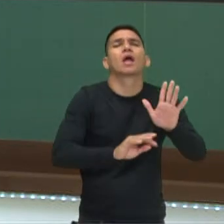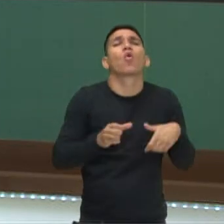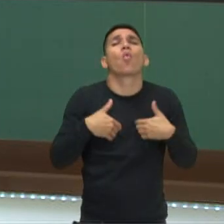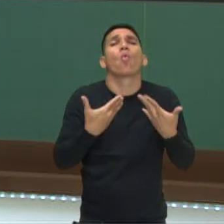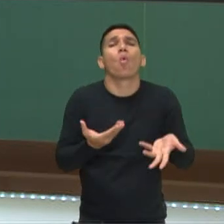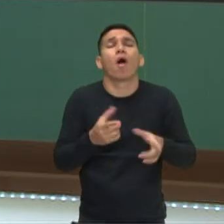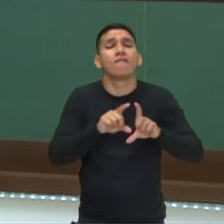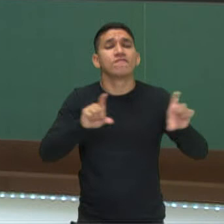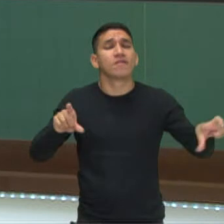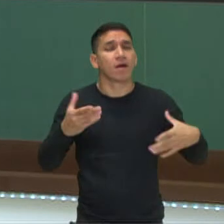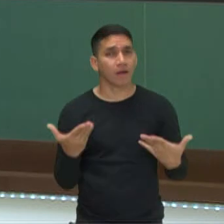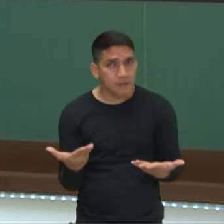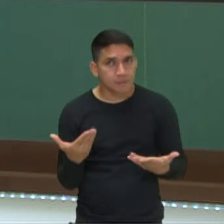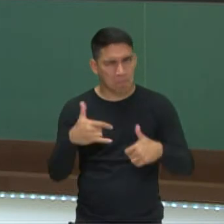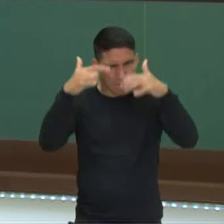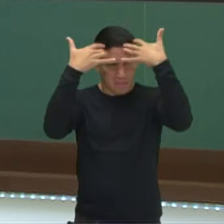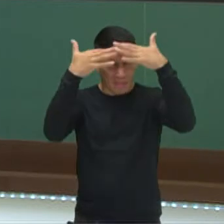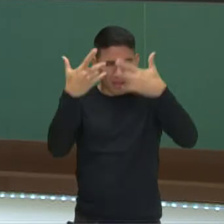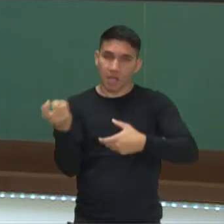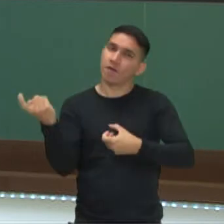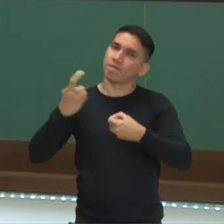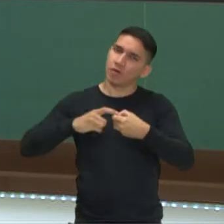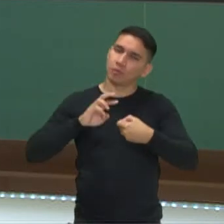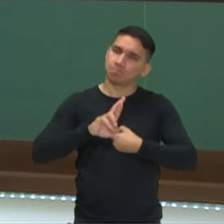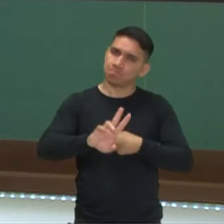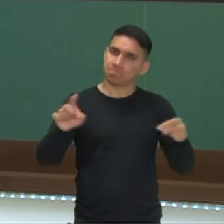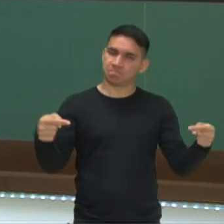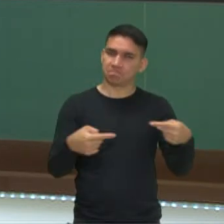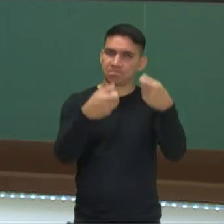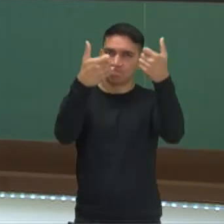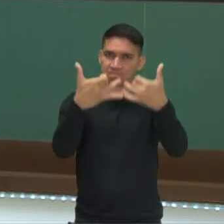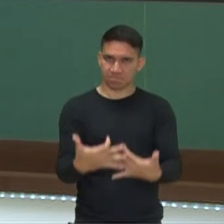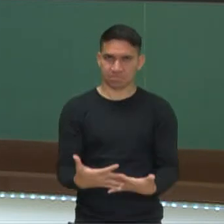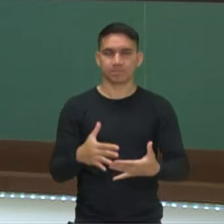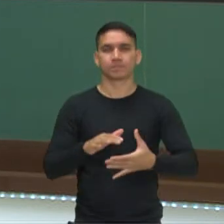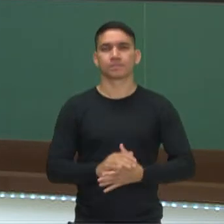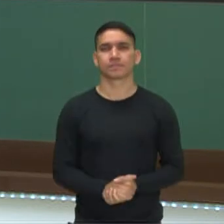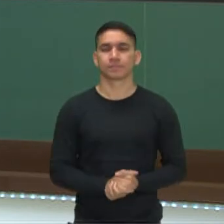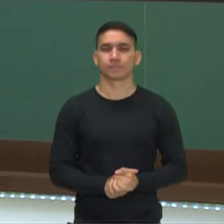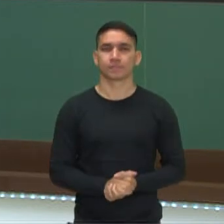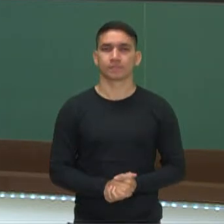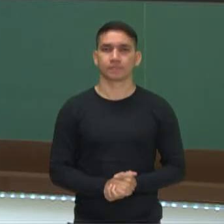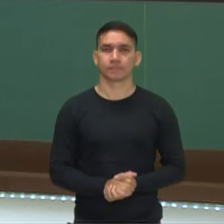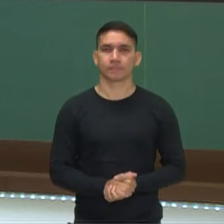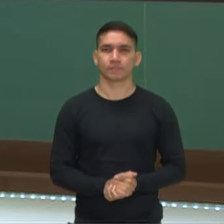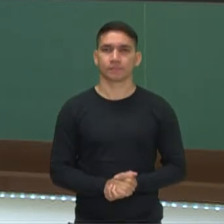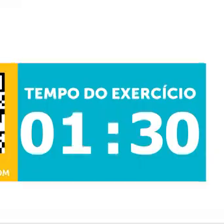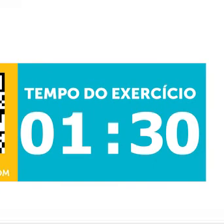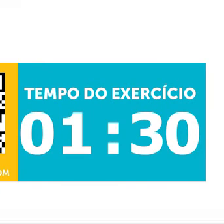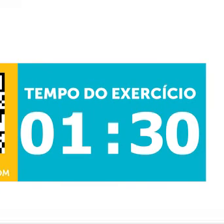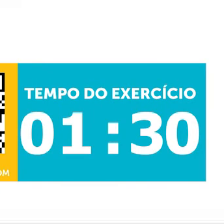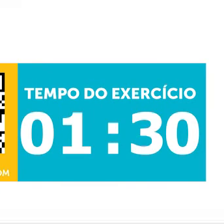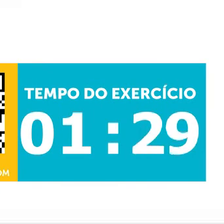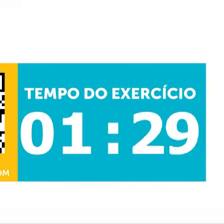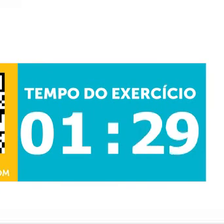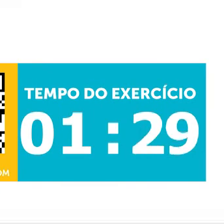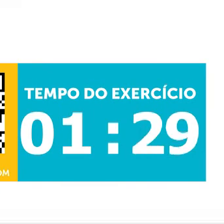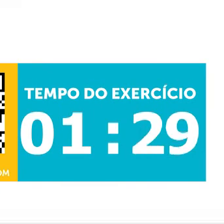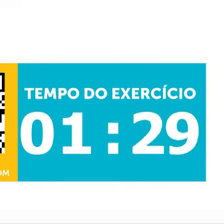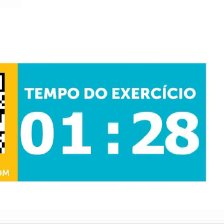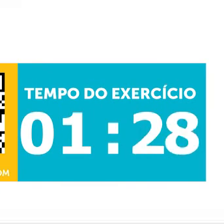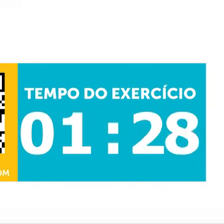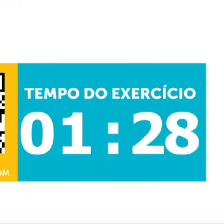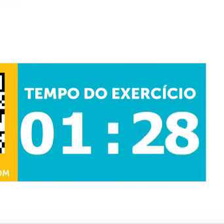que frase. Pensa um pouquinho que eu volto já aqui respondendo essa questão com vocês.